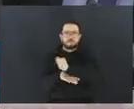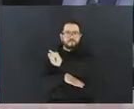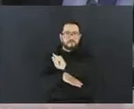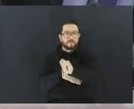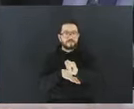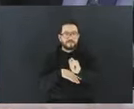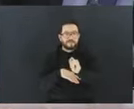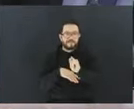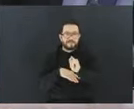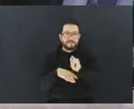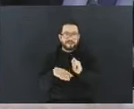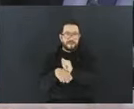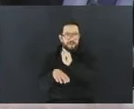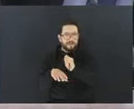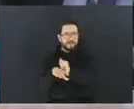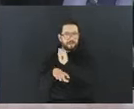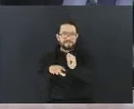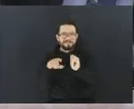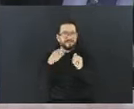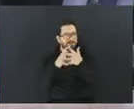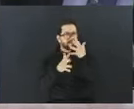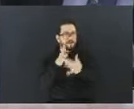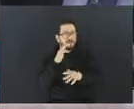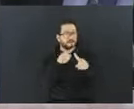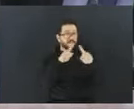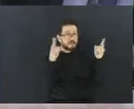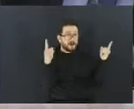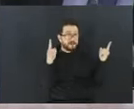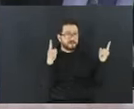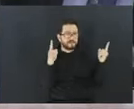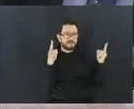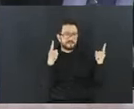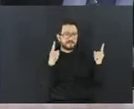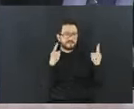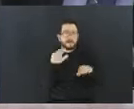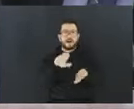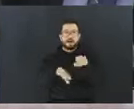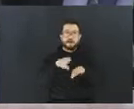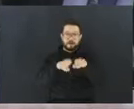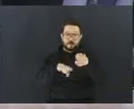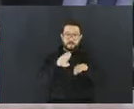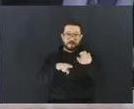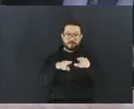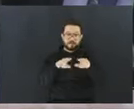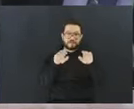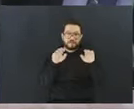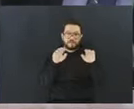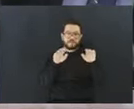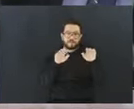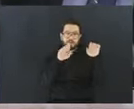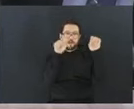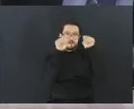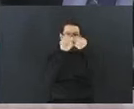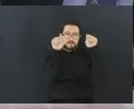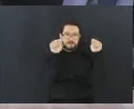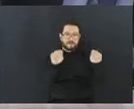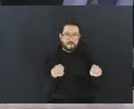ocorra, mas sempre que uma viatura, ou até mesmo o sistema, ele é